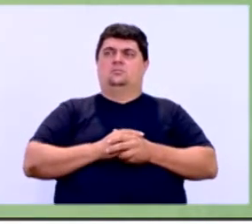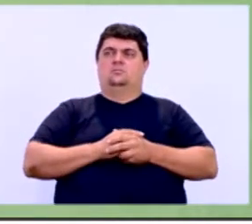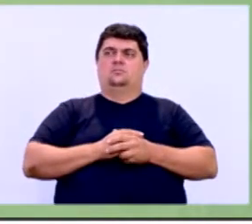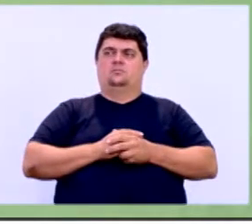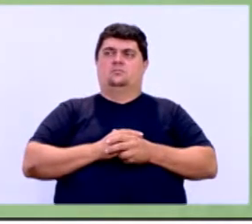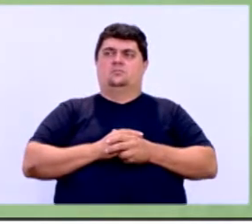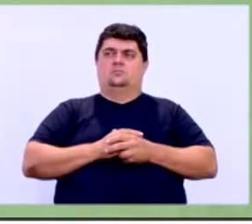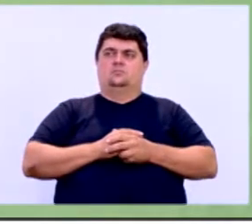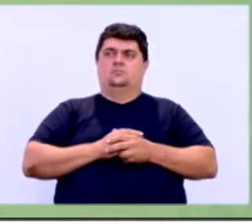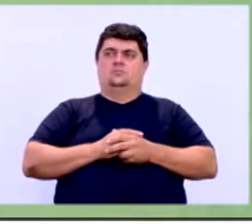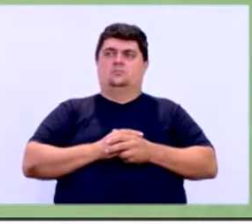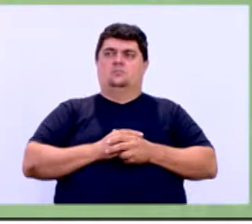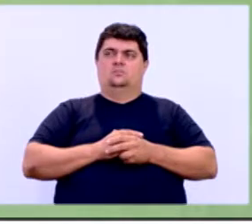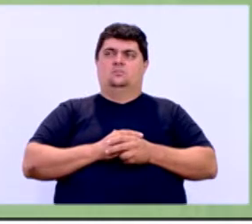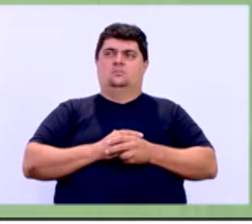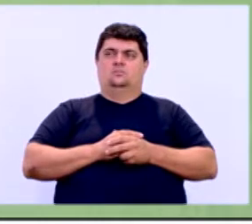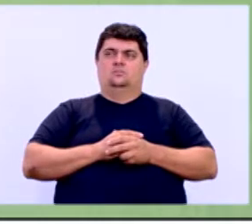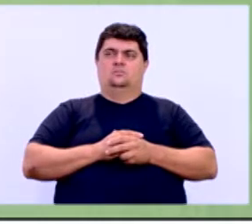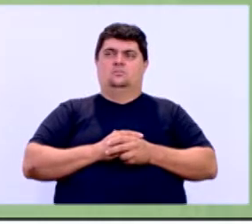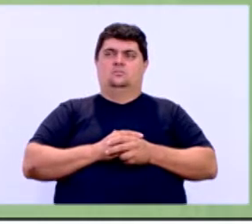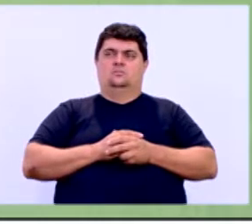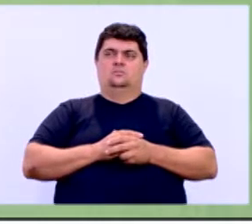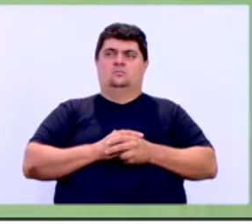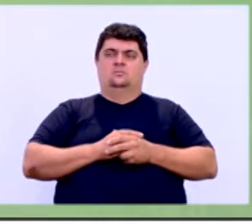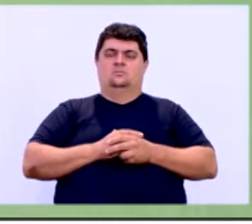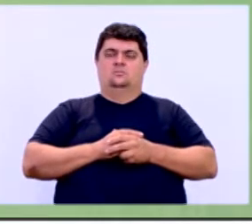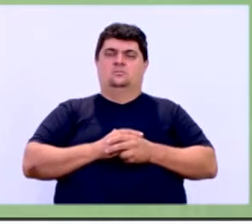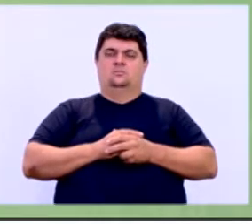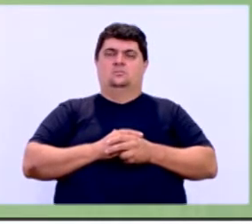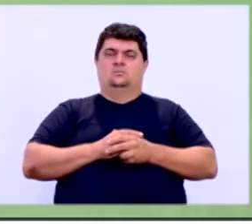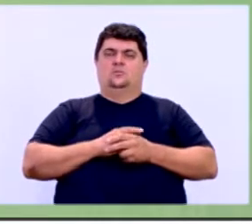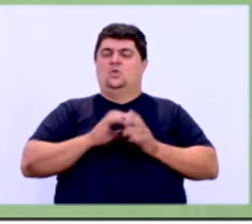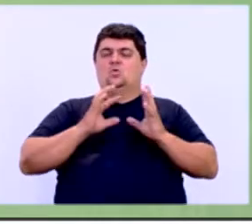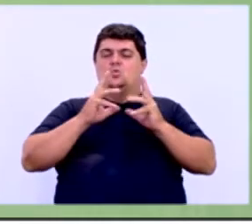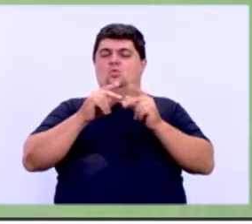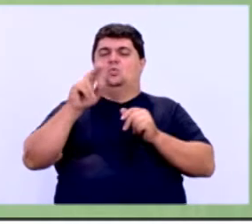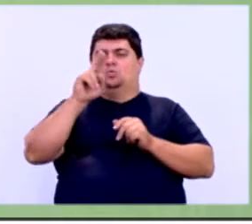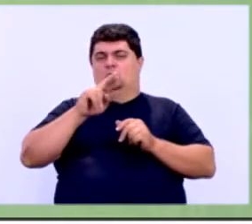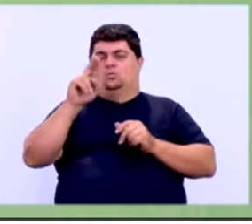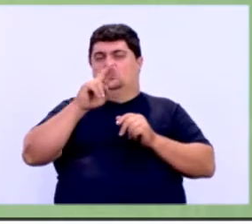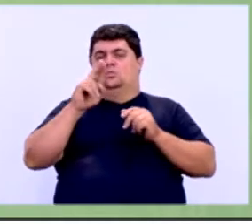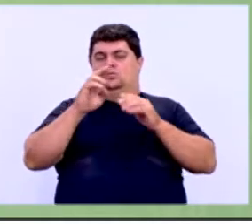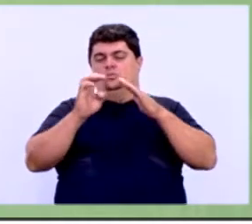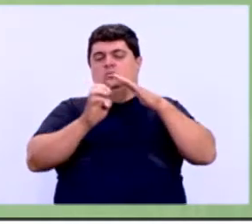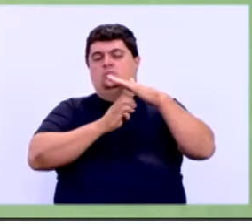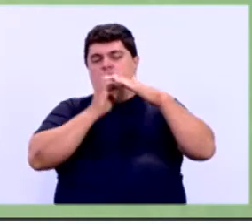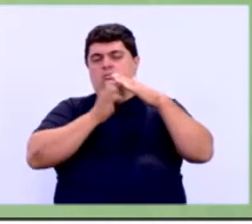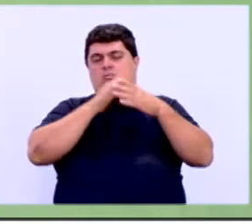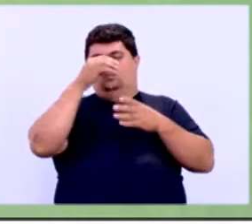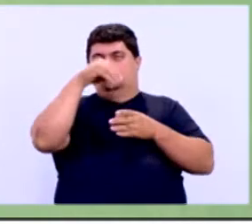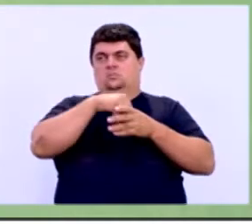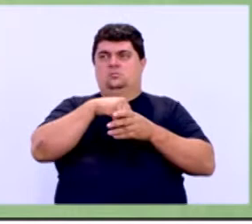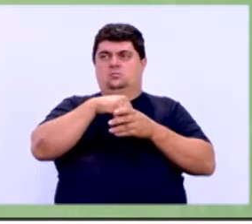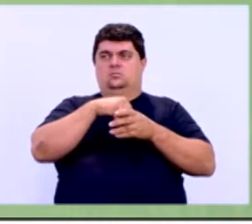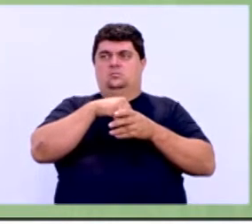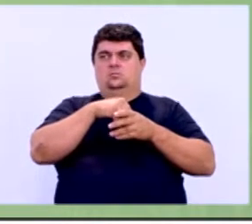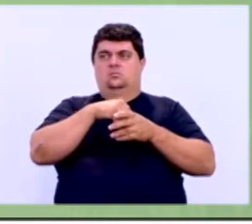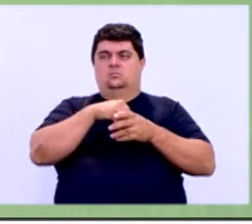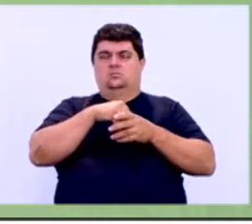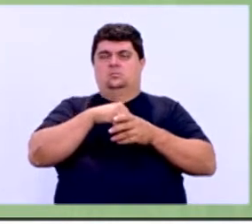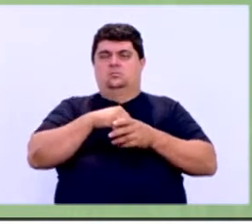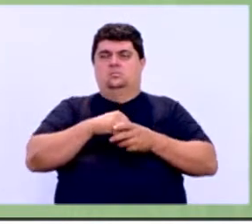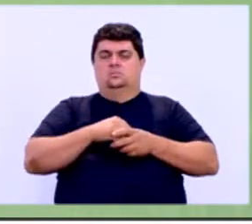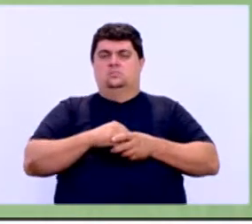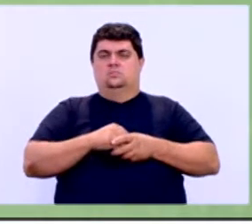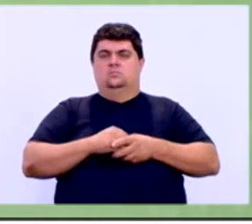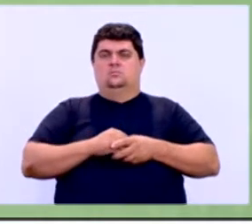de veículos, né? E, claro, né, os veículos eles vão distribuir ali a sua mercadoria, o seu